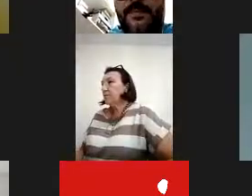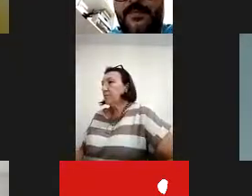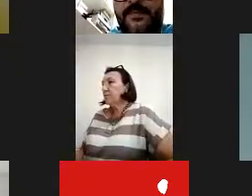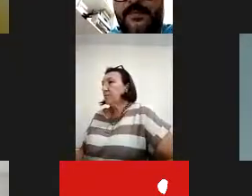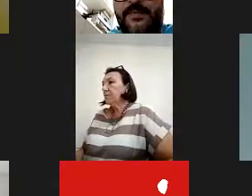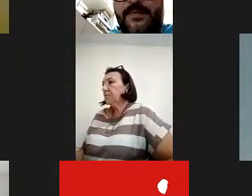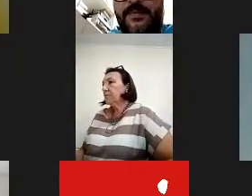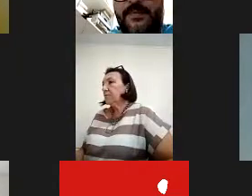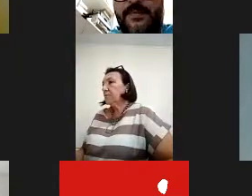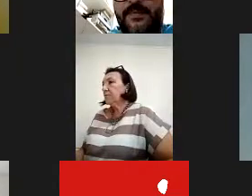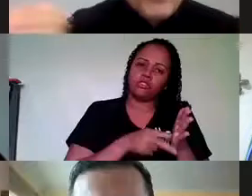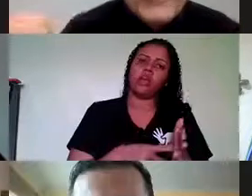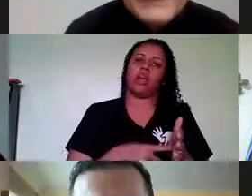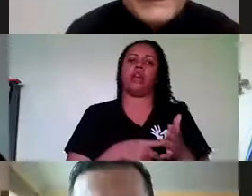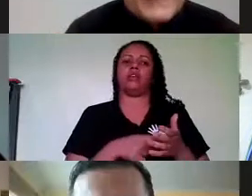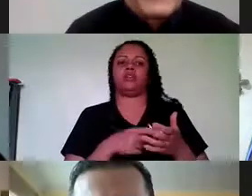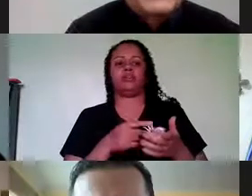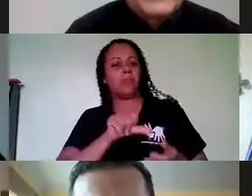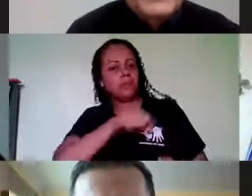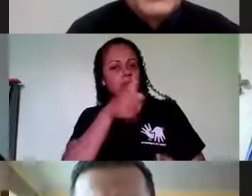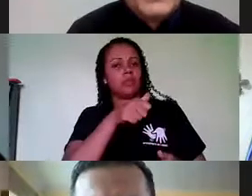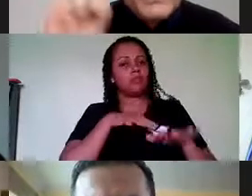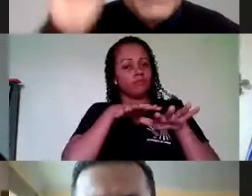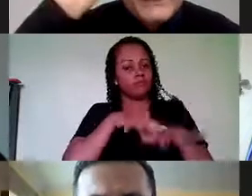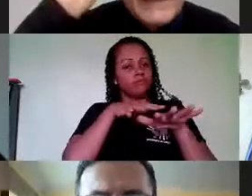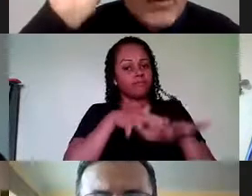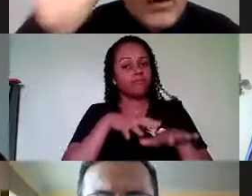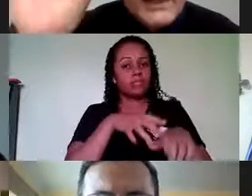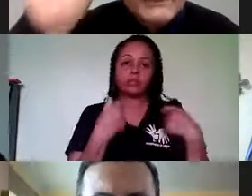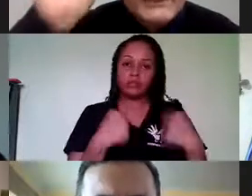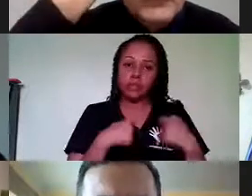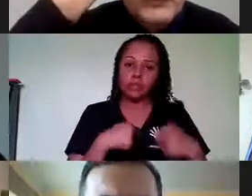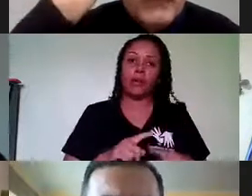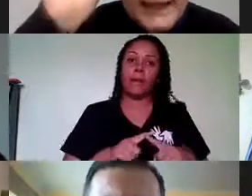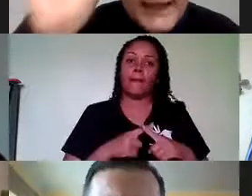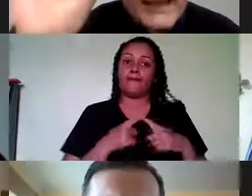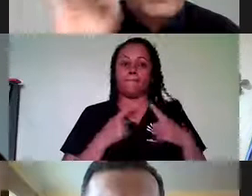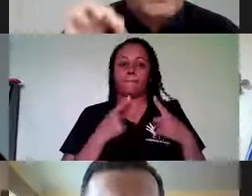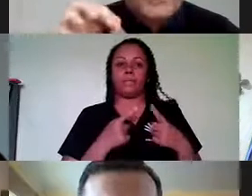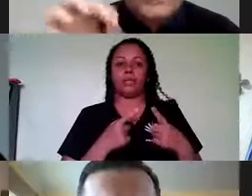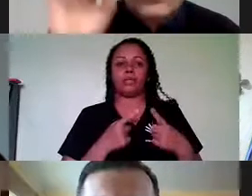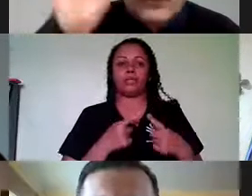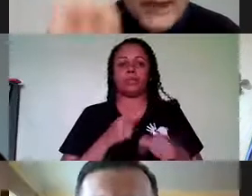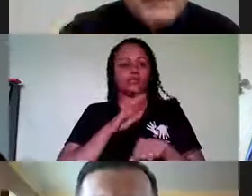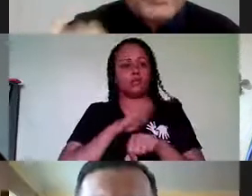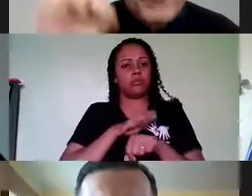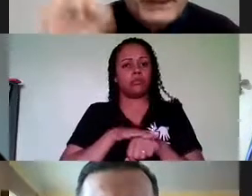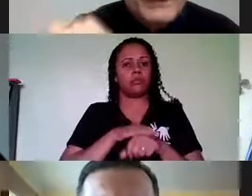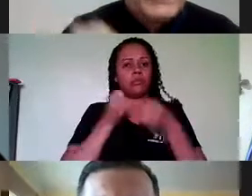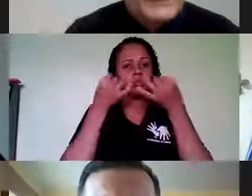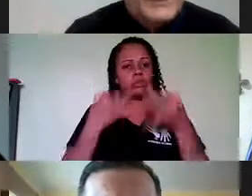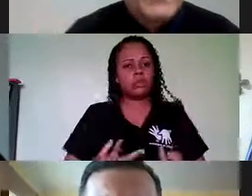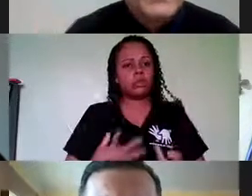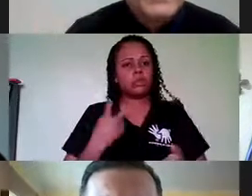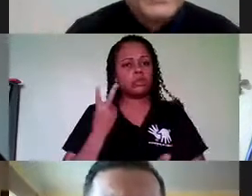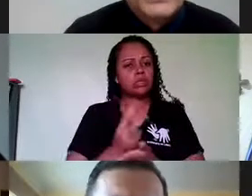falarem, primeiro os sindicatos se movimentarem, né? Mas ali, na hora de falar, eu sempre bati